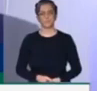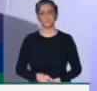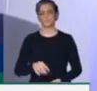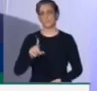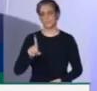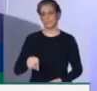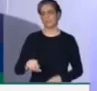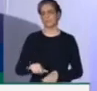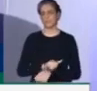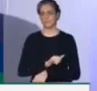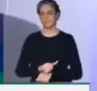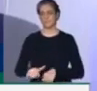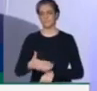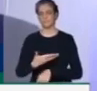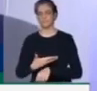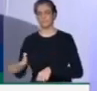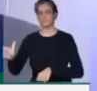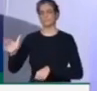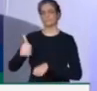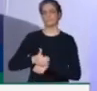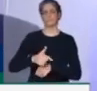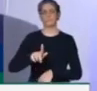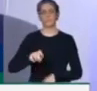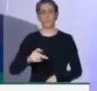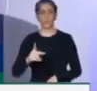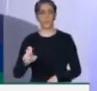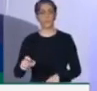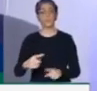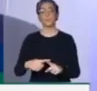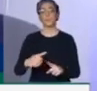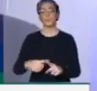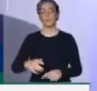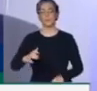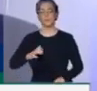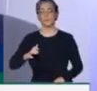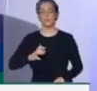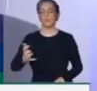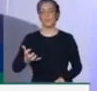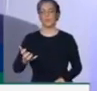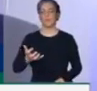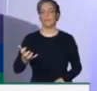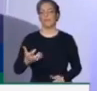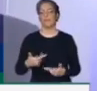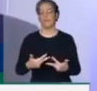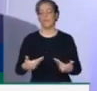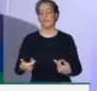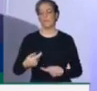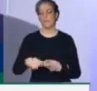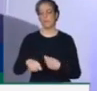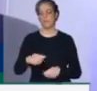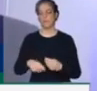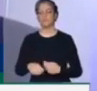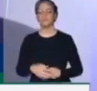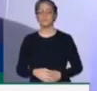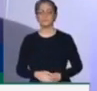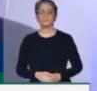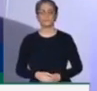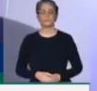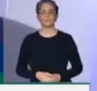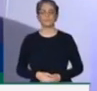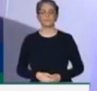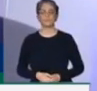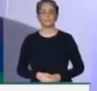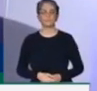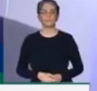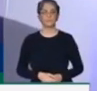golpe. Um golpe para privilegiar os ricos, os muito ricos, para privilegiar o mercado. Falar em